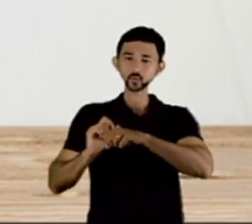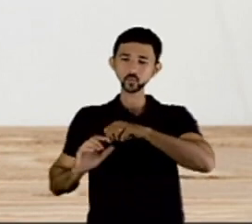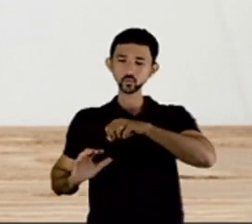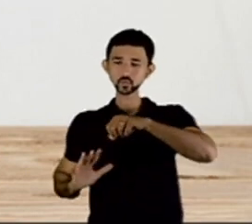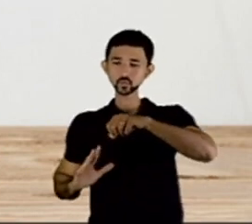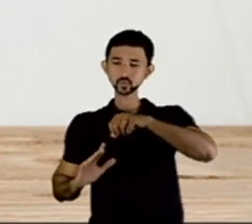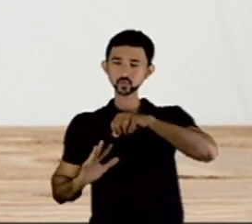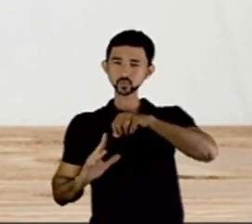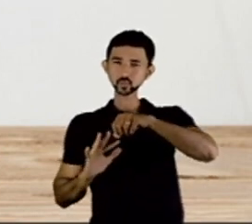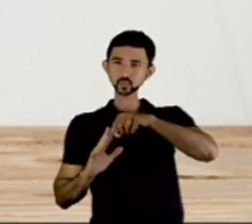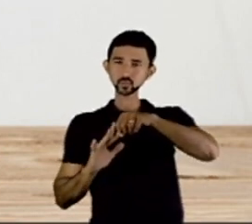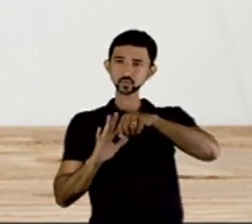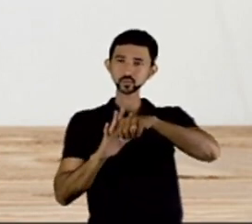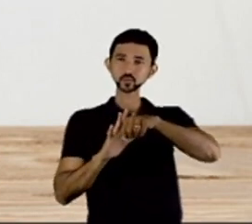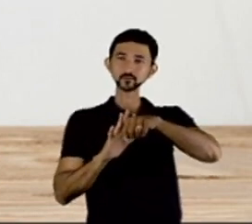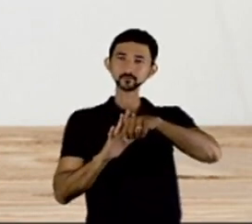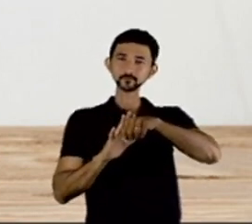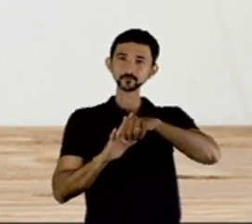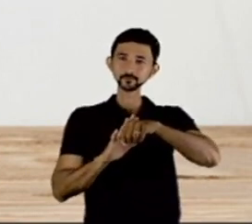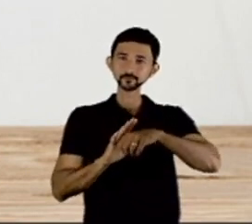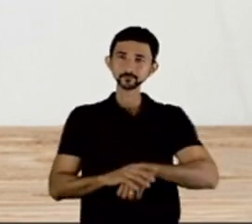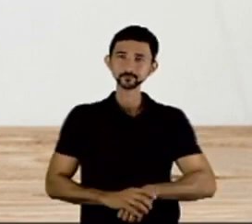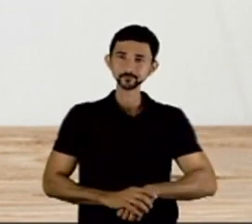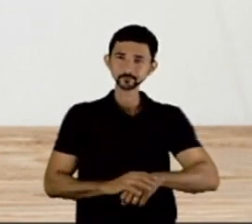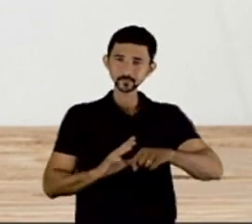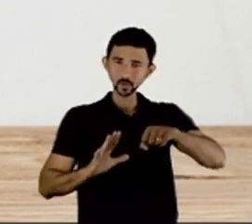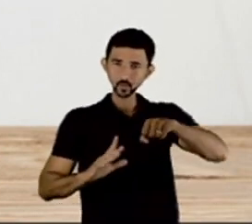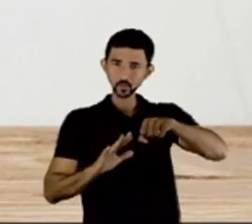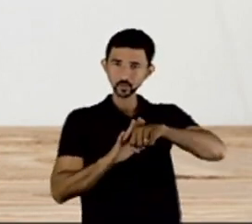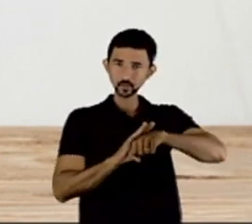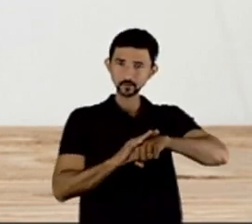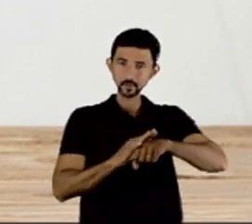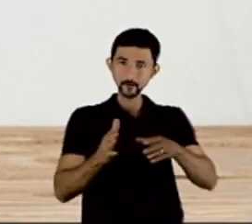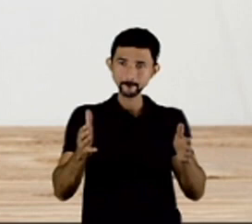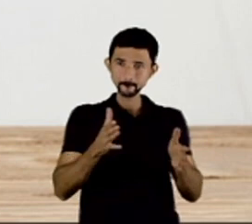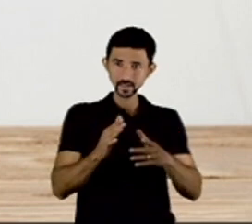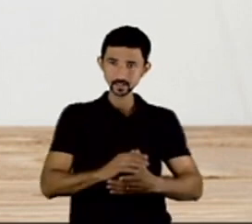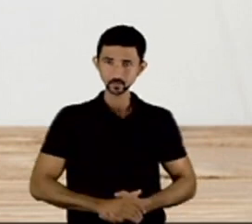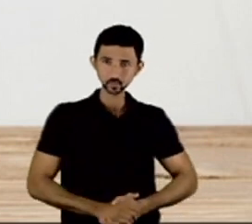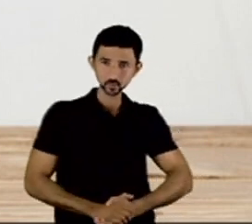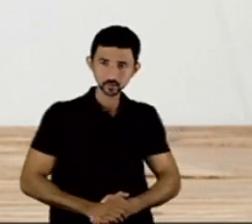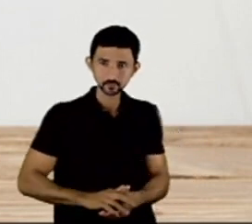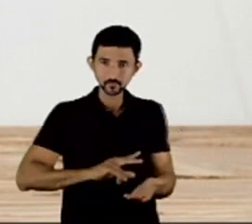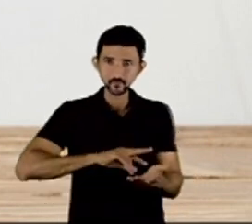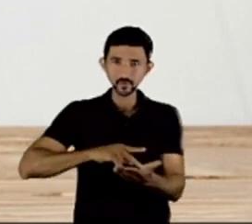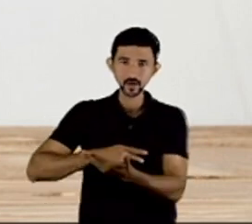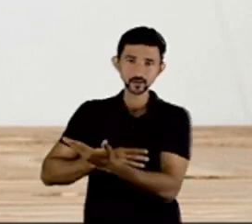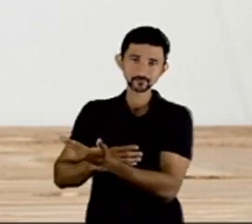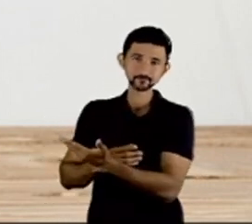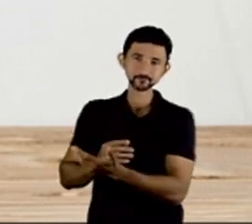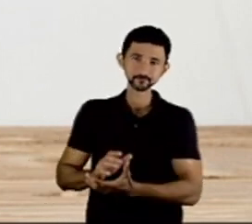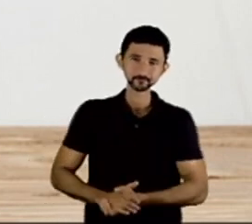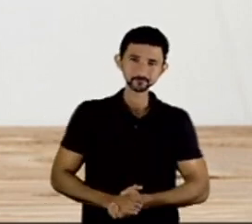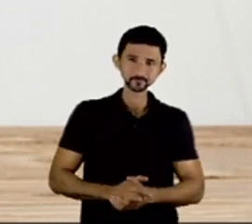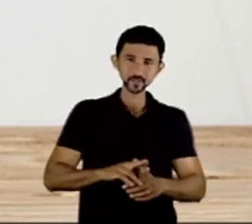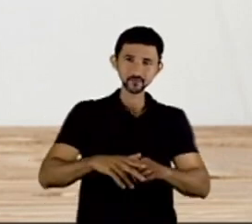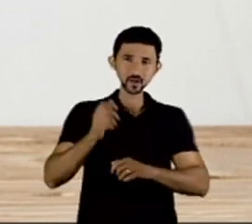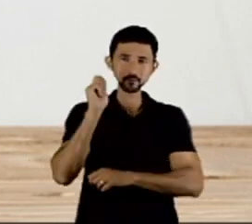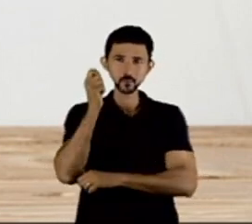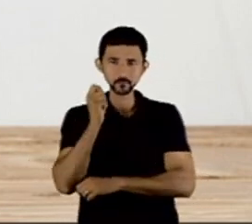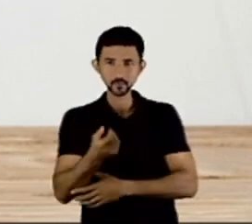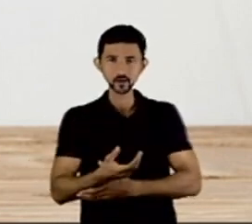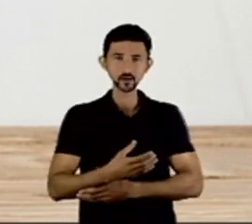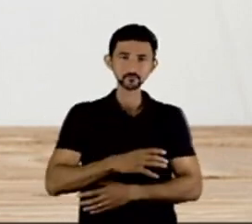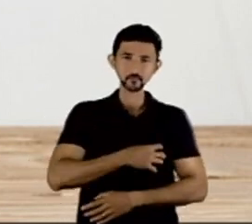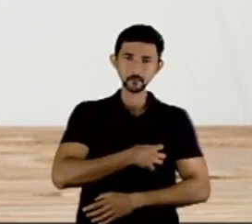à presidência. Mas nesse momento, nessa época, olha só, Rio Grande do Sul, Paraíba, aqui a Bahia, se eu